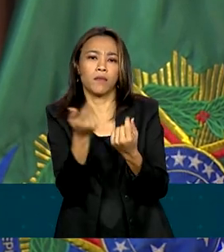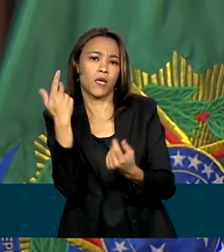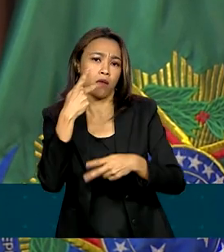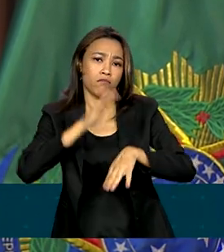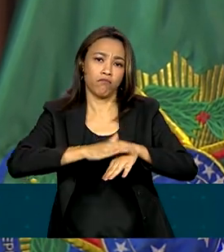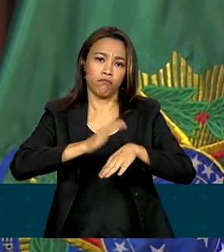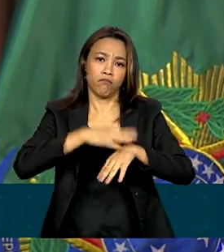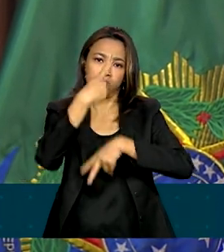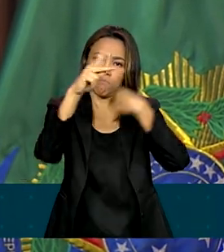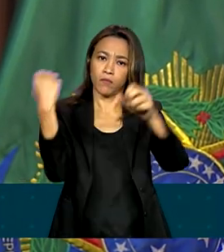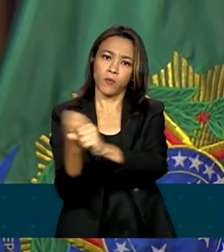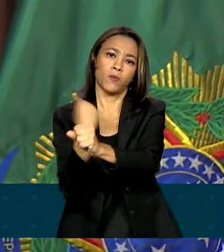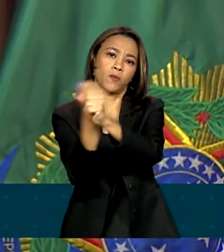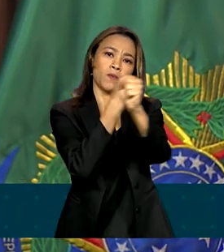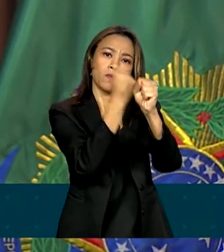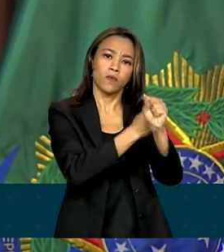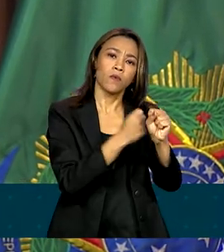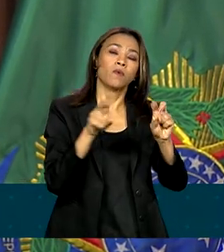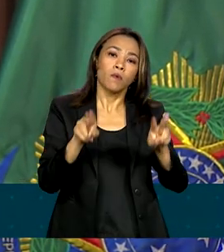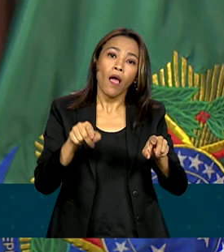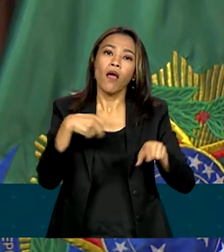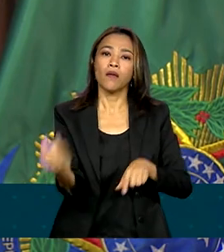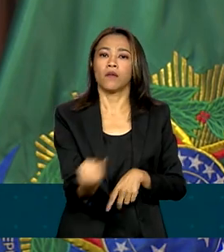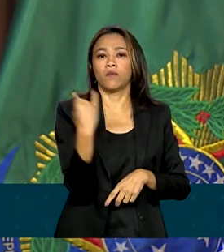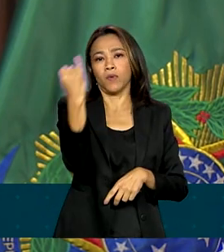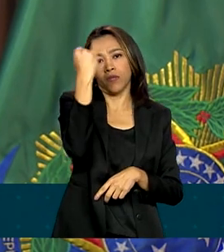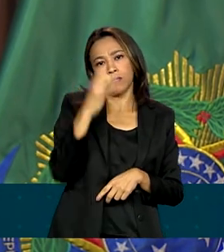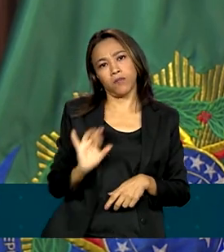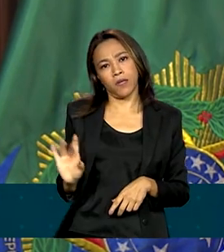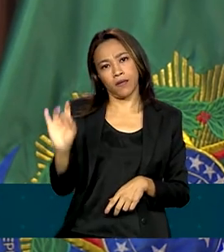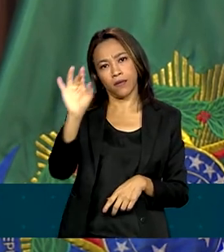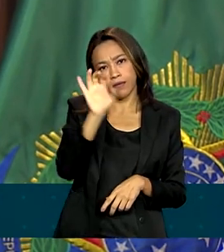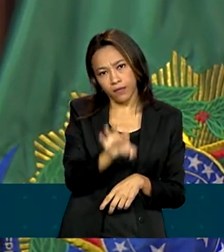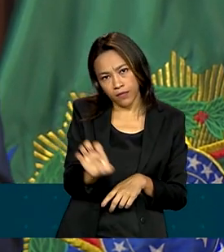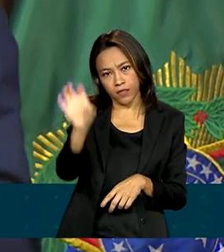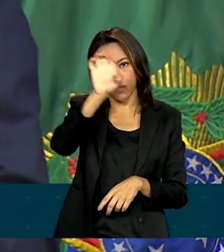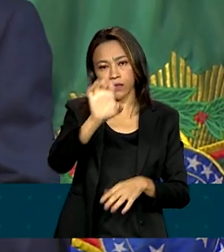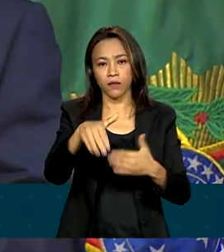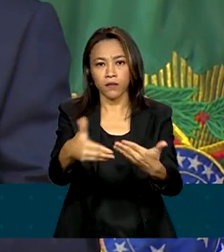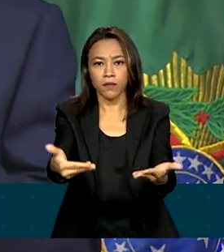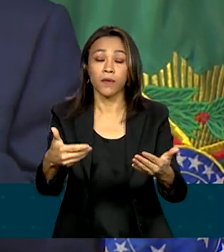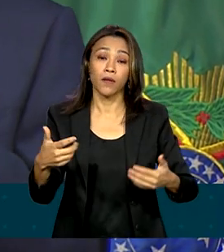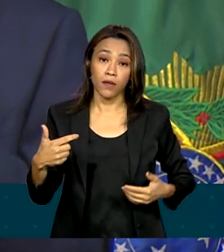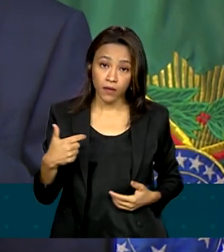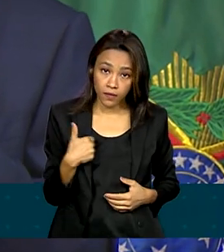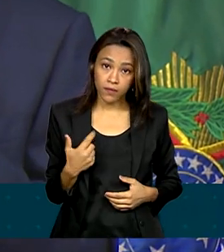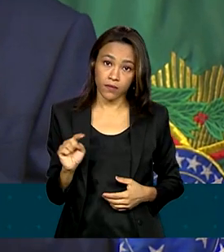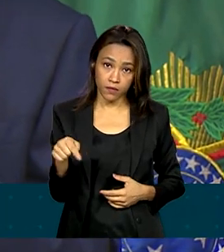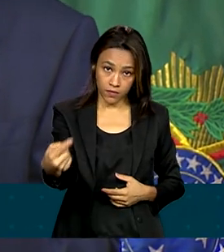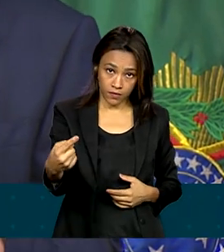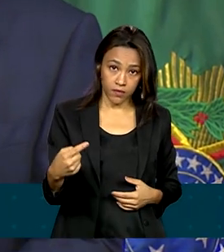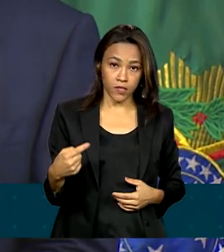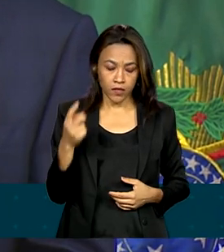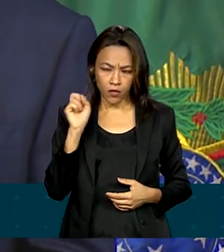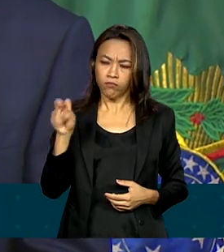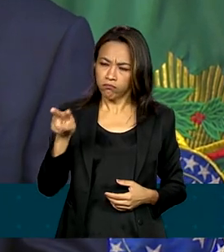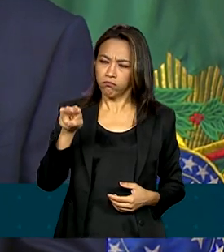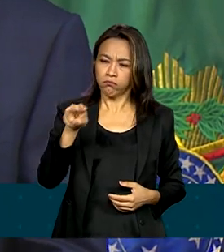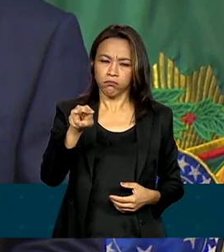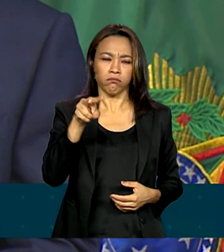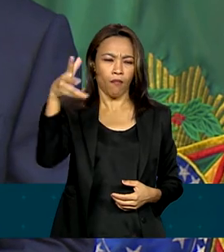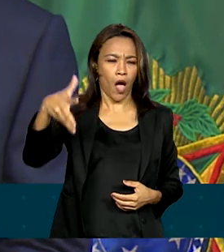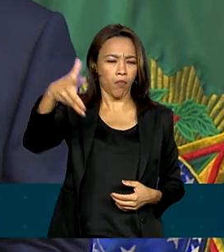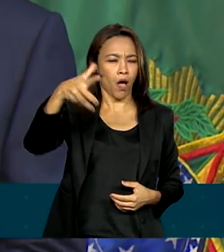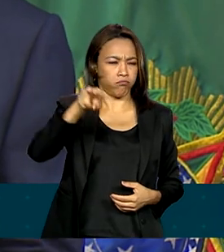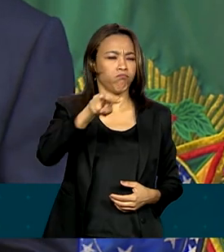que são consideradas, sabe, importantes para cada Estado. Eu depois que ouvi todo mundo,